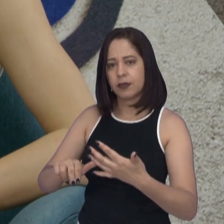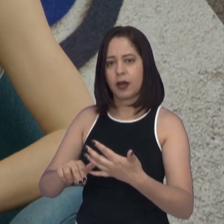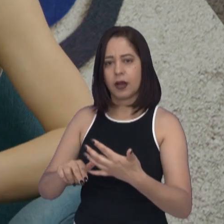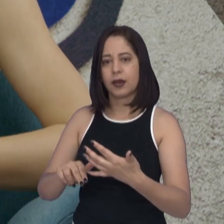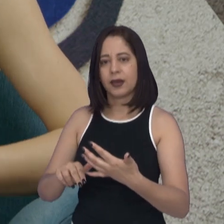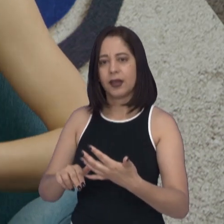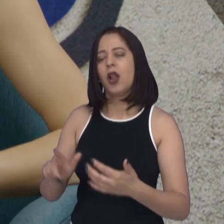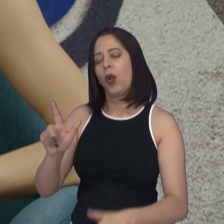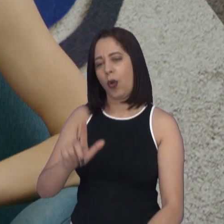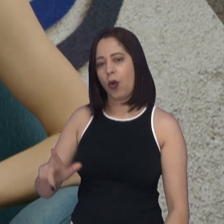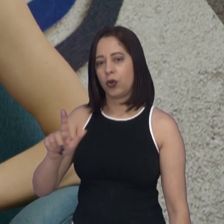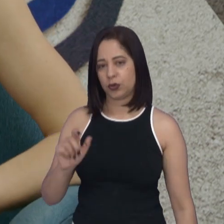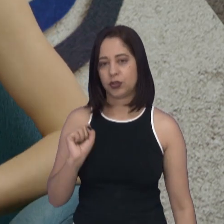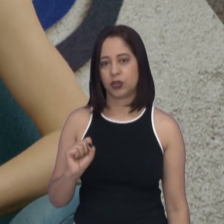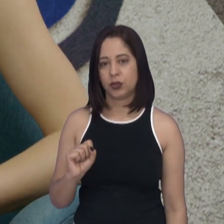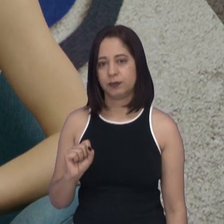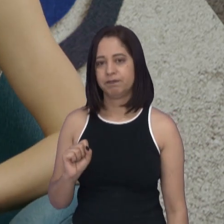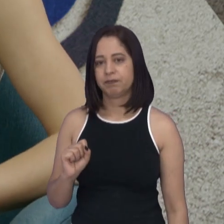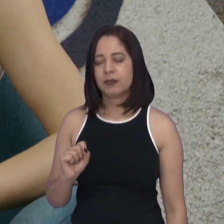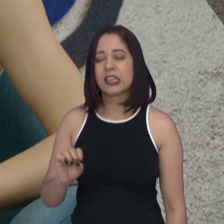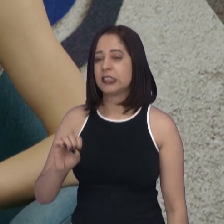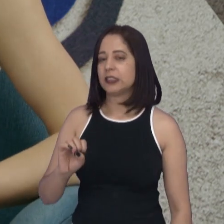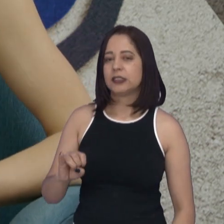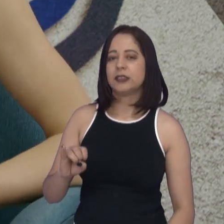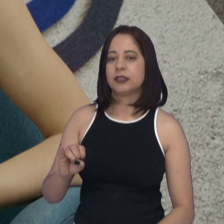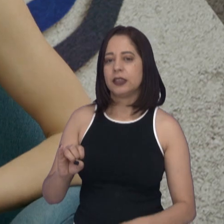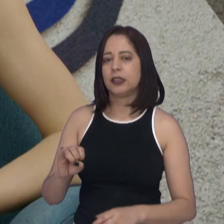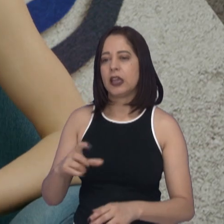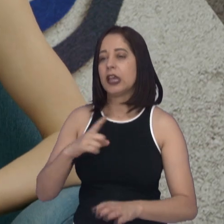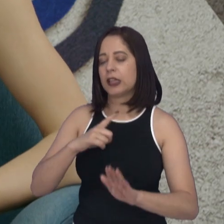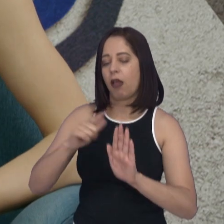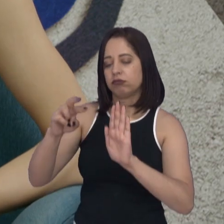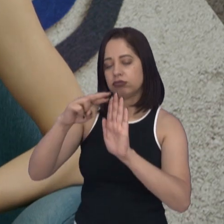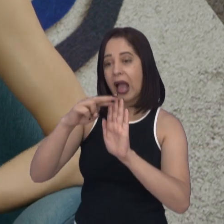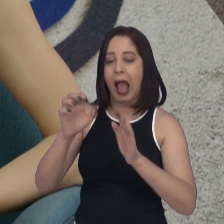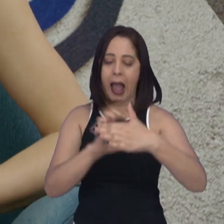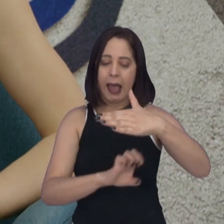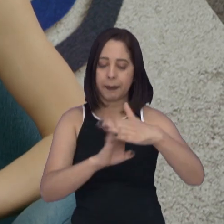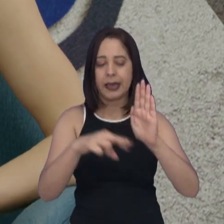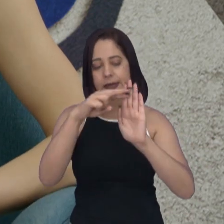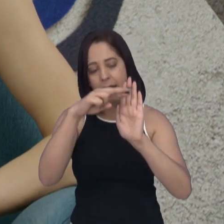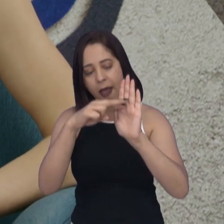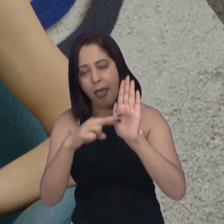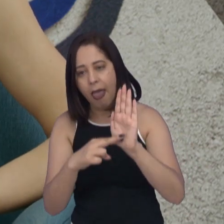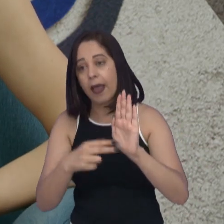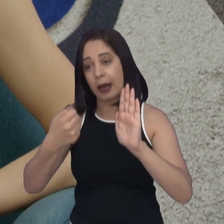em dia, onde tem mais demanda é quando se trata de alguma norma que a empresa tem que seguir, né, que a indústria tem que